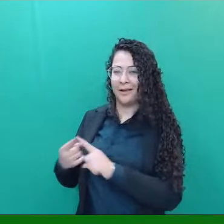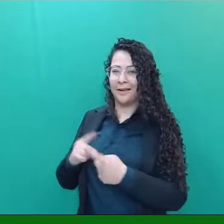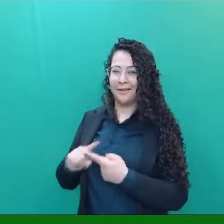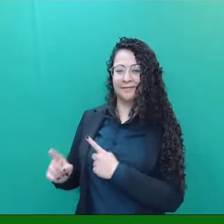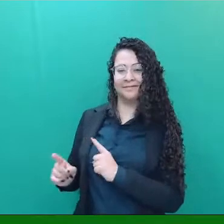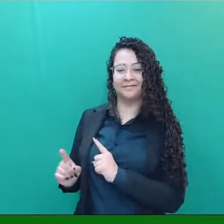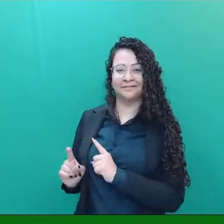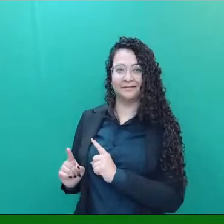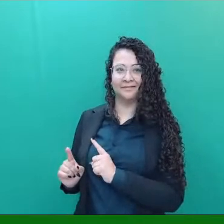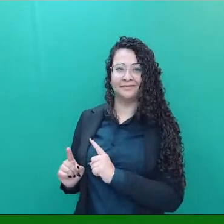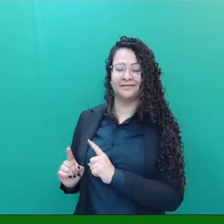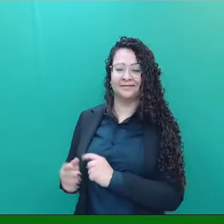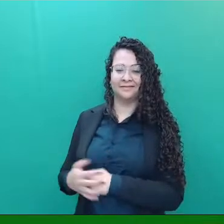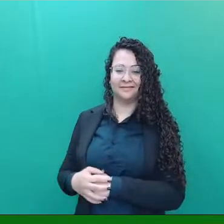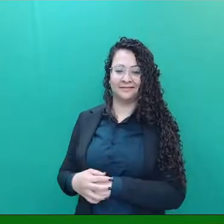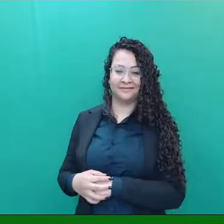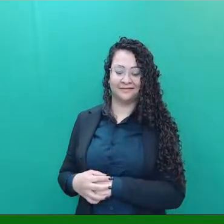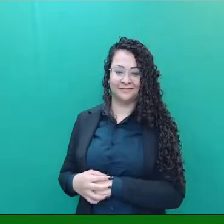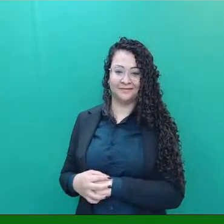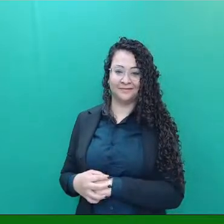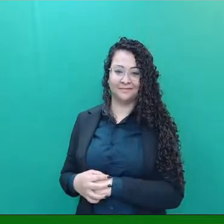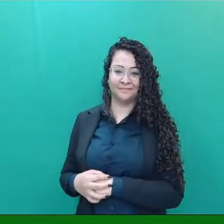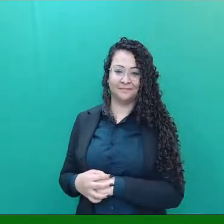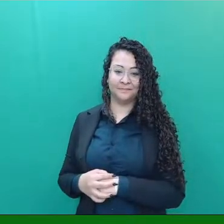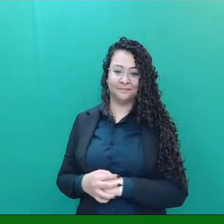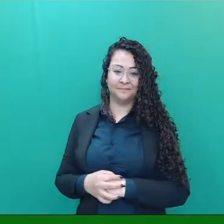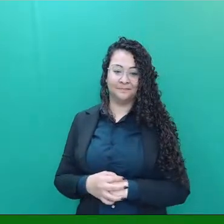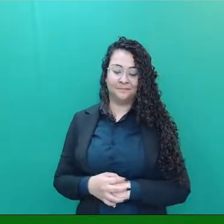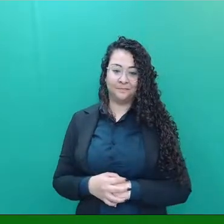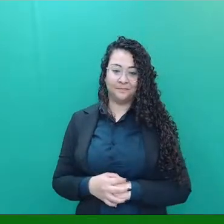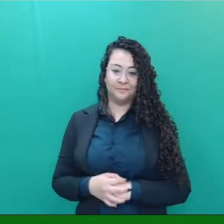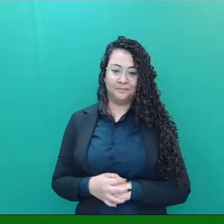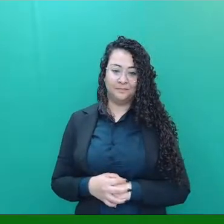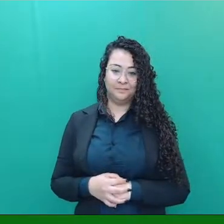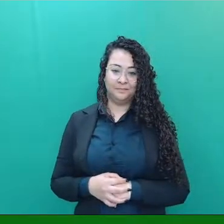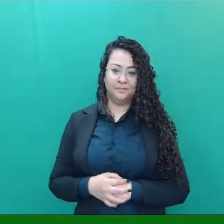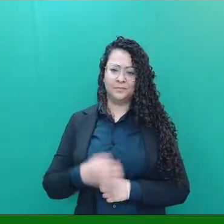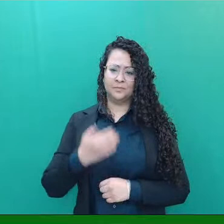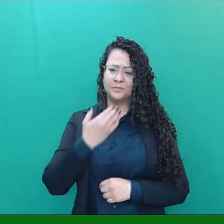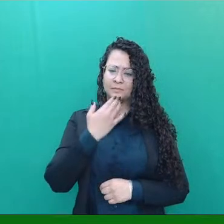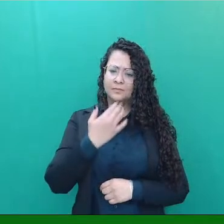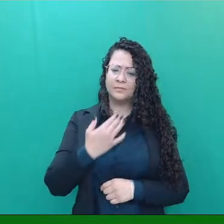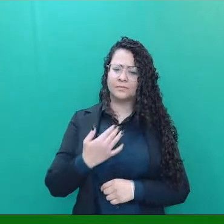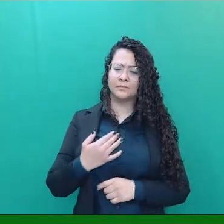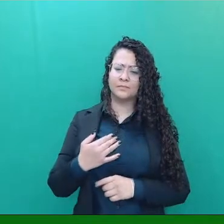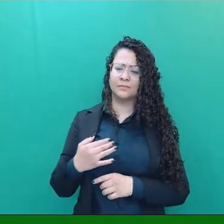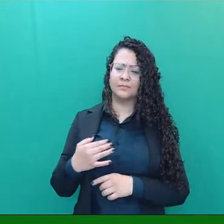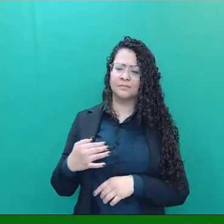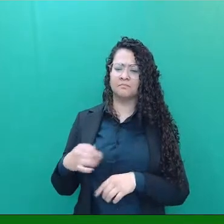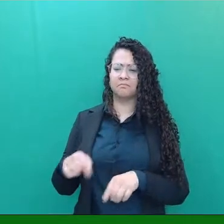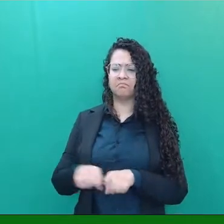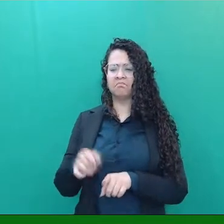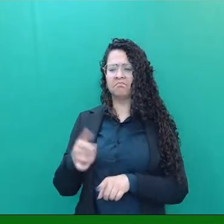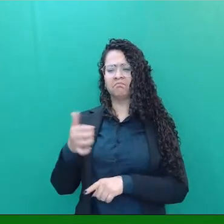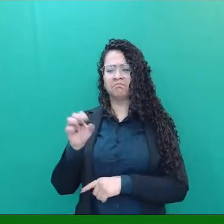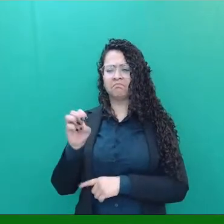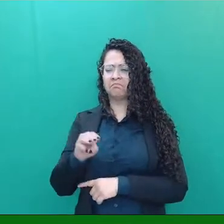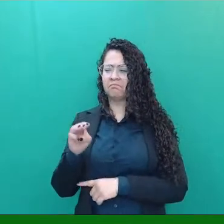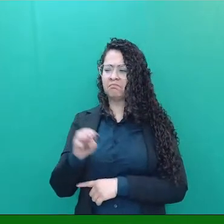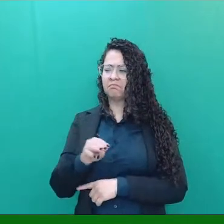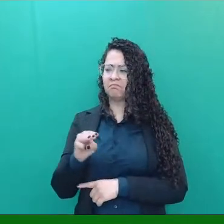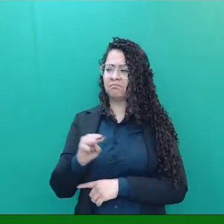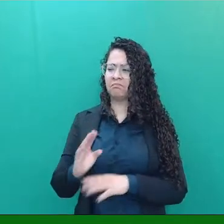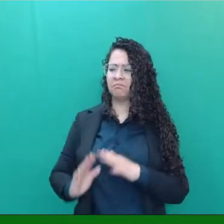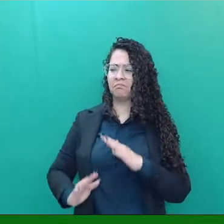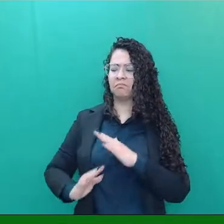e pediremos também, eu não sei, Patrícia Neiva, 10 minutinhos ou 15, entre 10 a